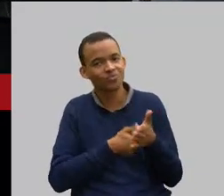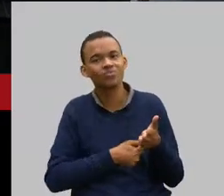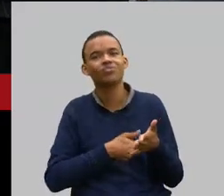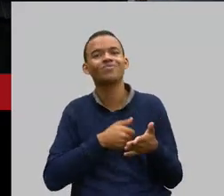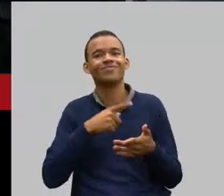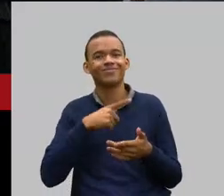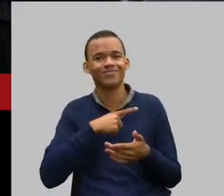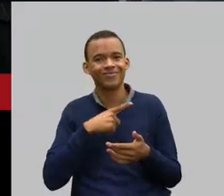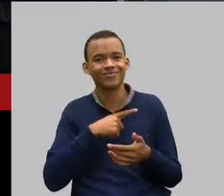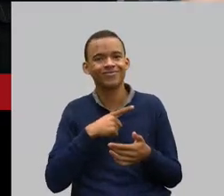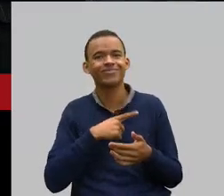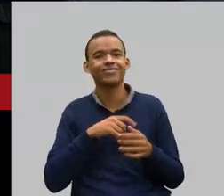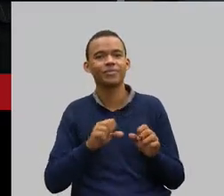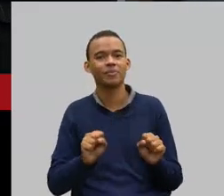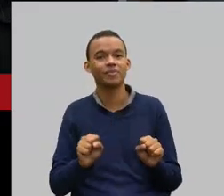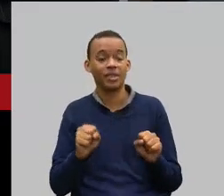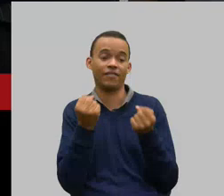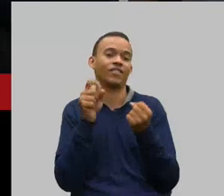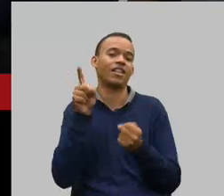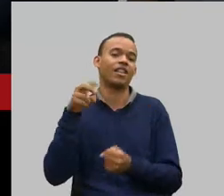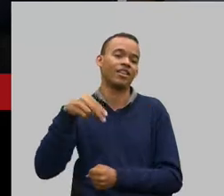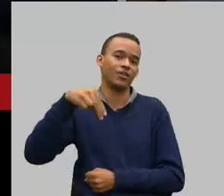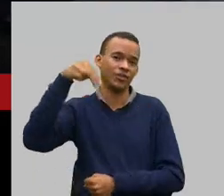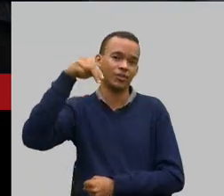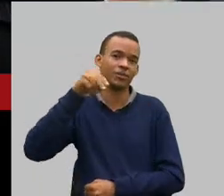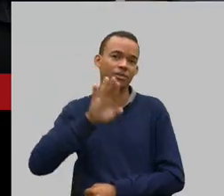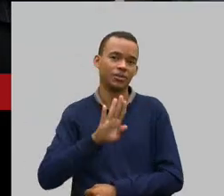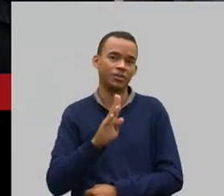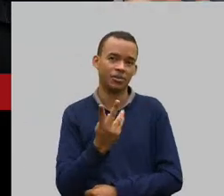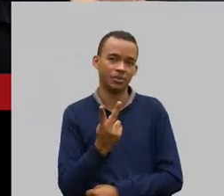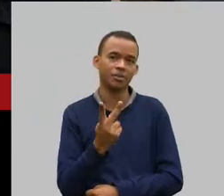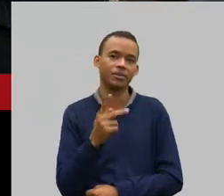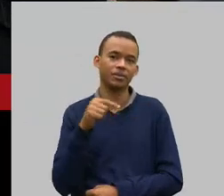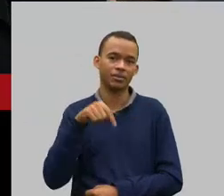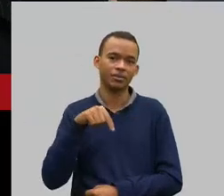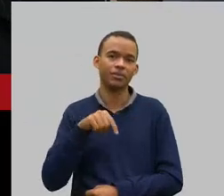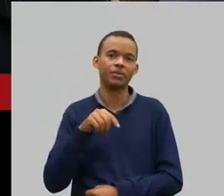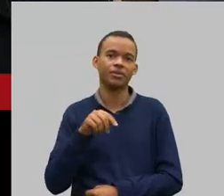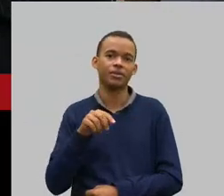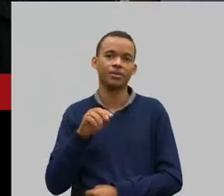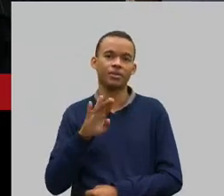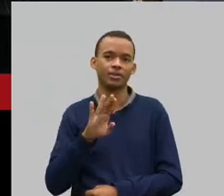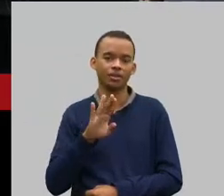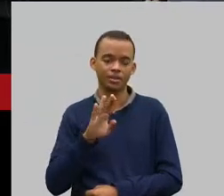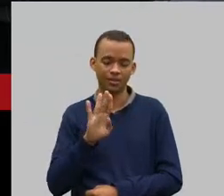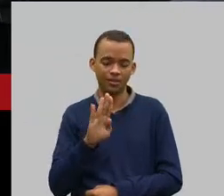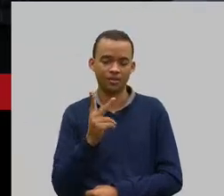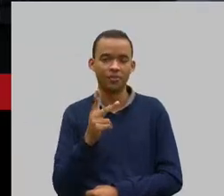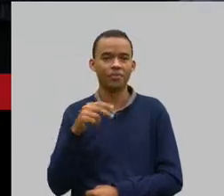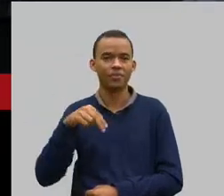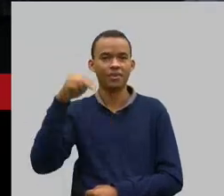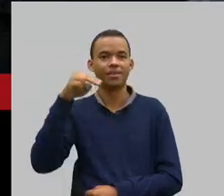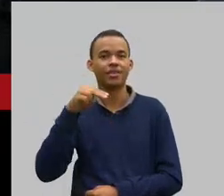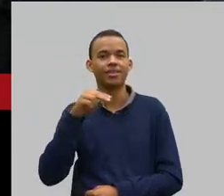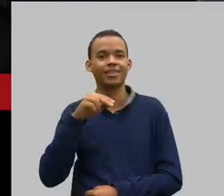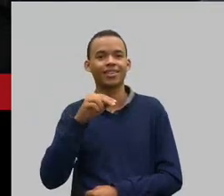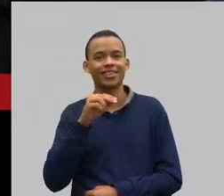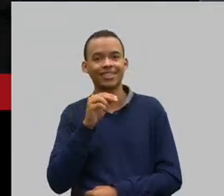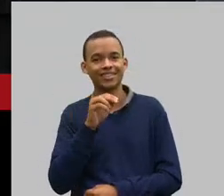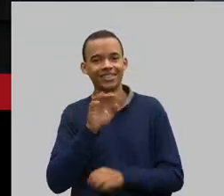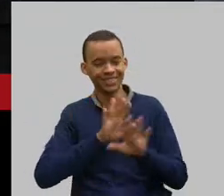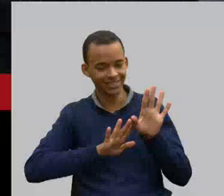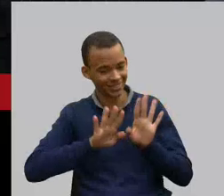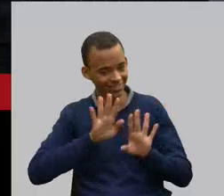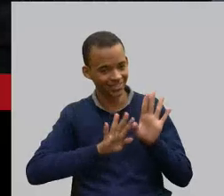que no que t a defesa do Norte da região metropolitana vor Norte Cuidado que eu tô chegando lá